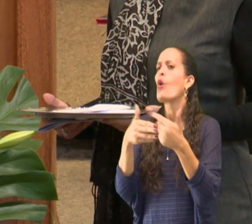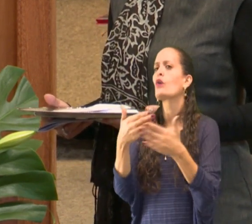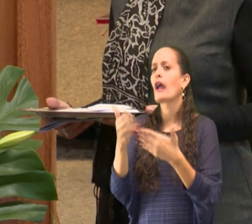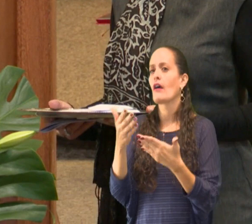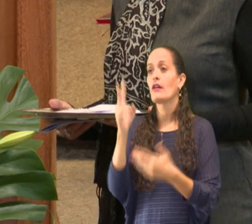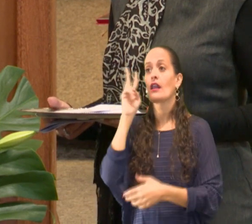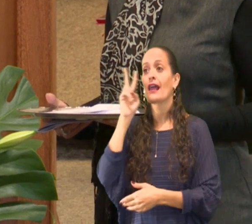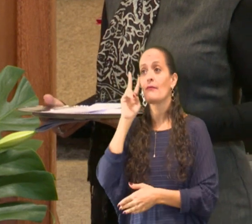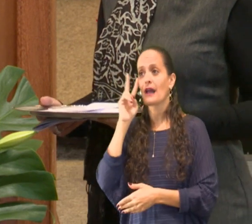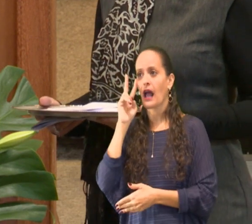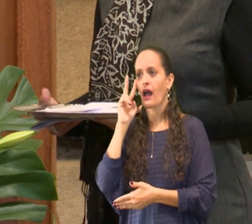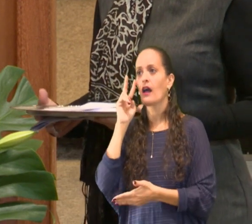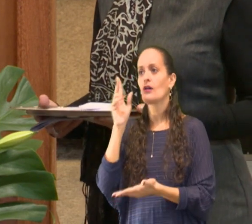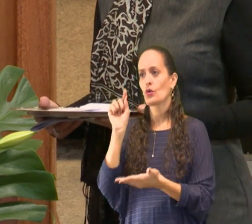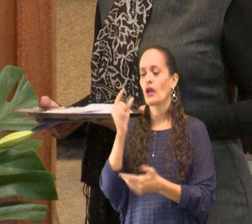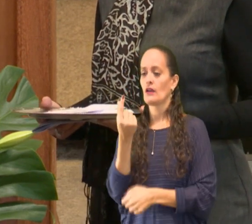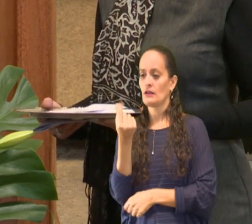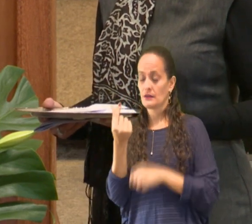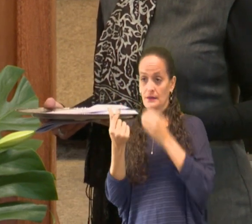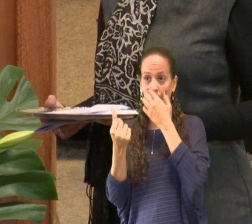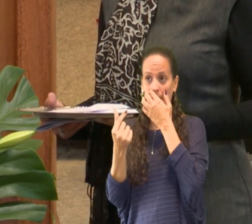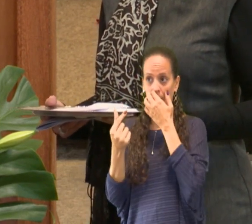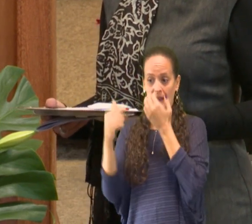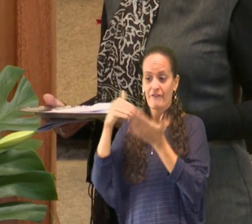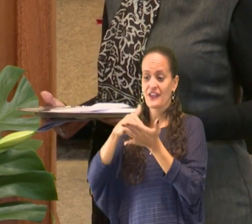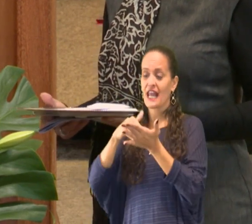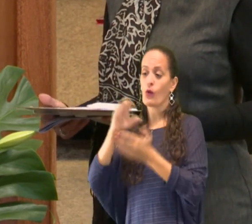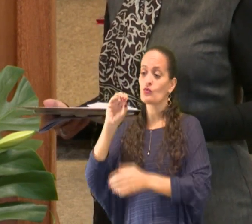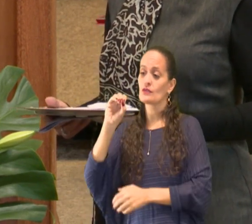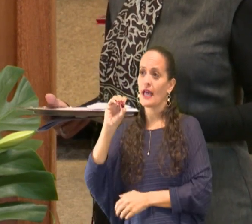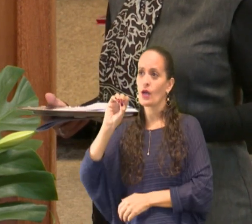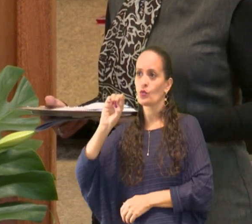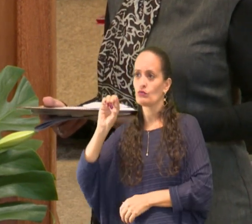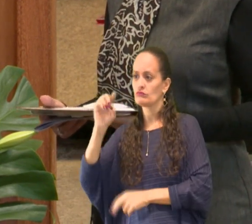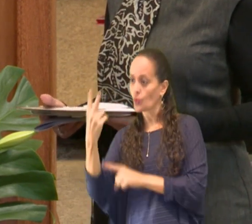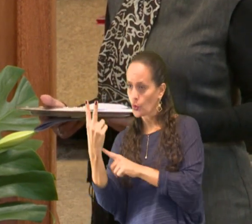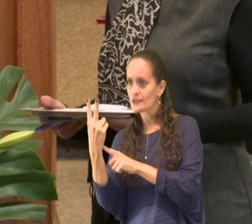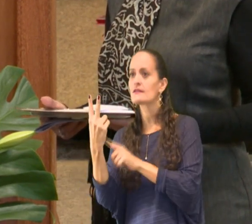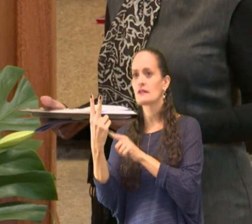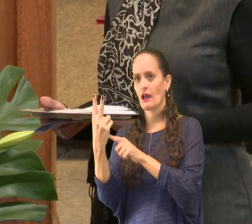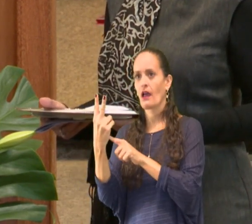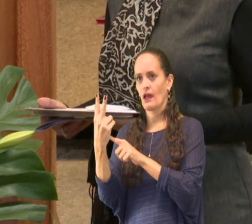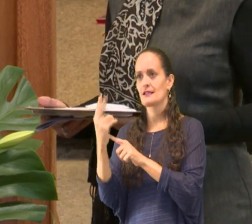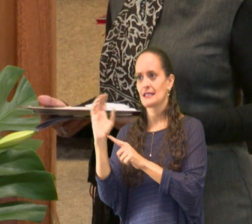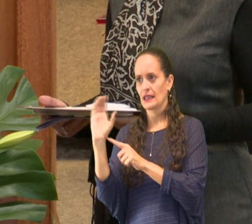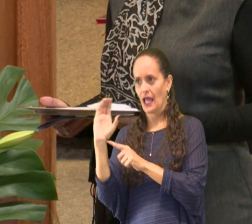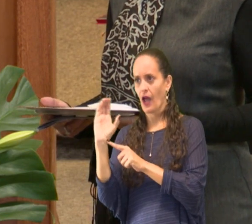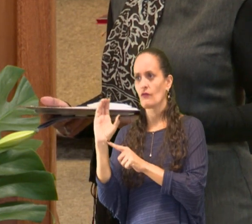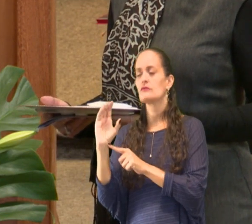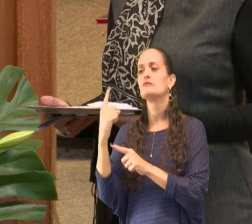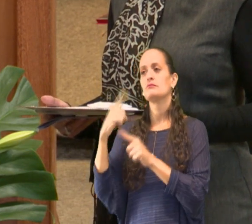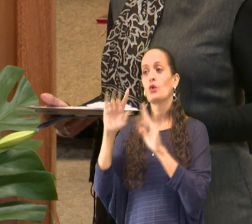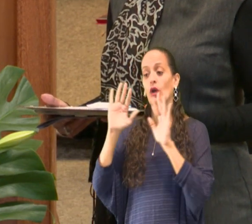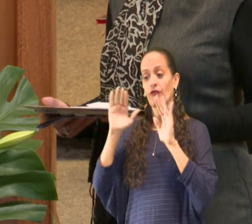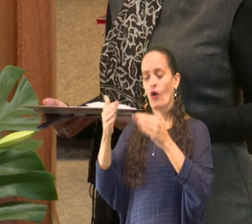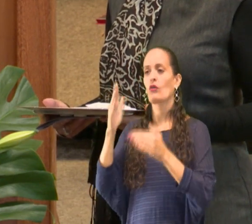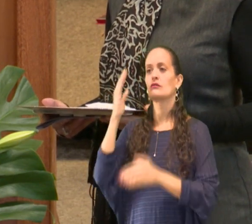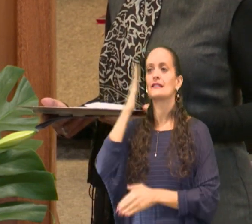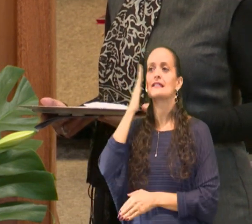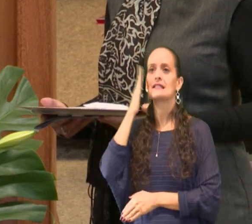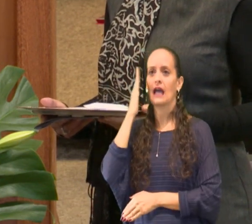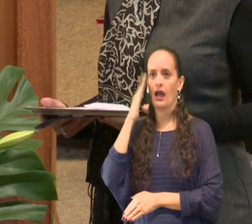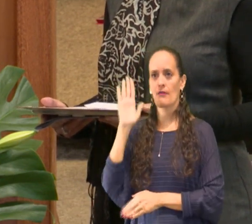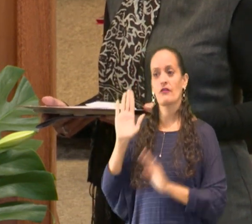2 centavos, cairá na conta da Igreja Memorial e esta oferta será enviada. Inclusive, já enviaremos uma